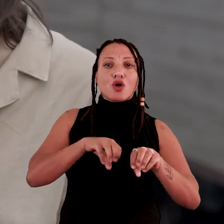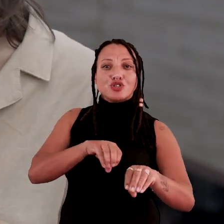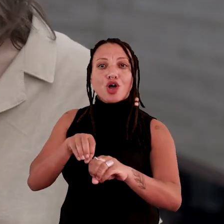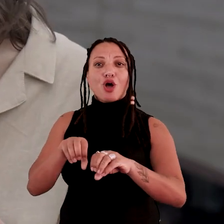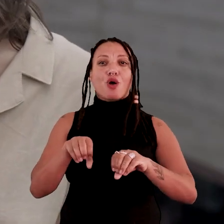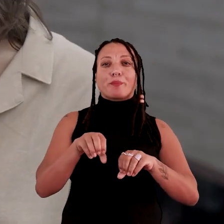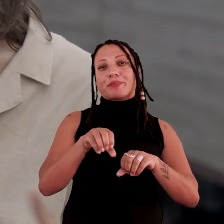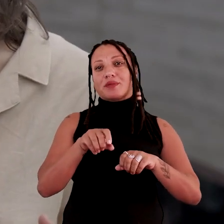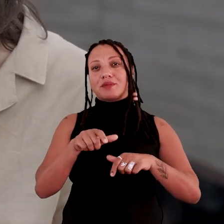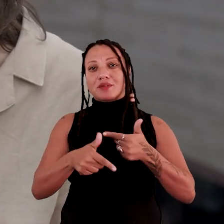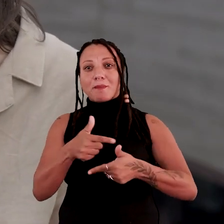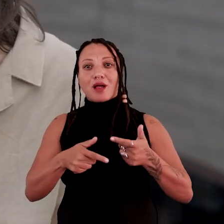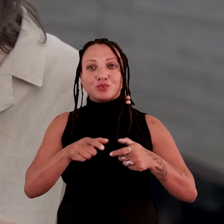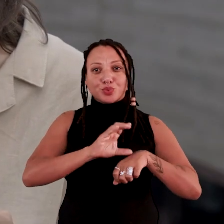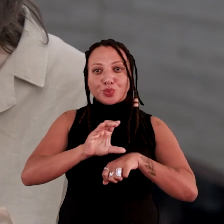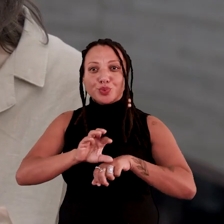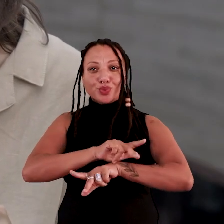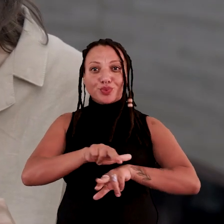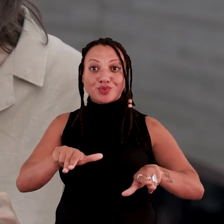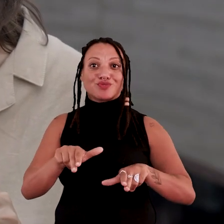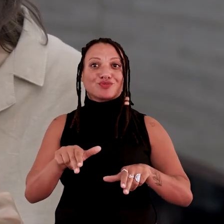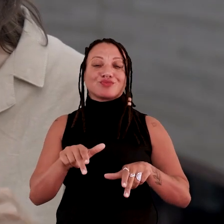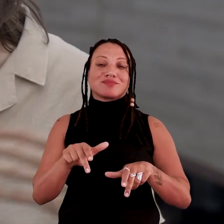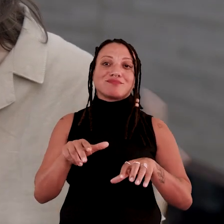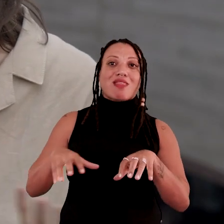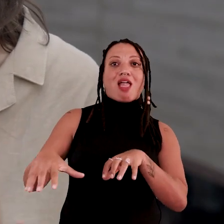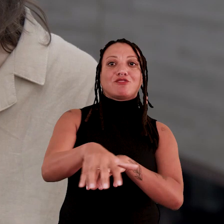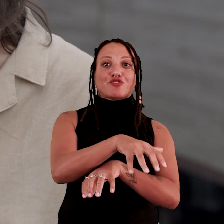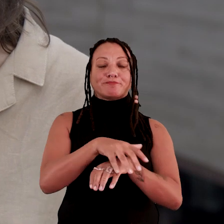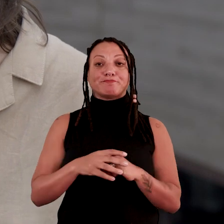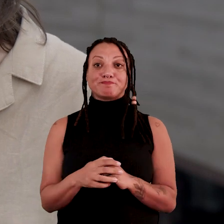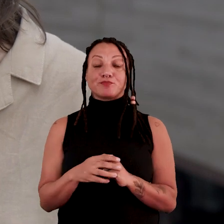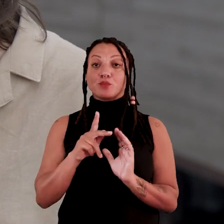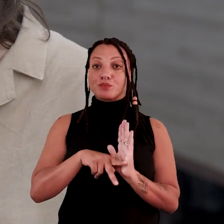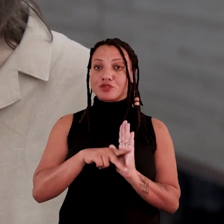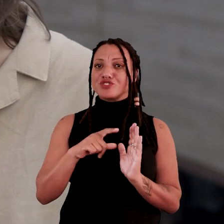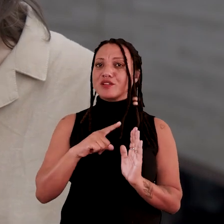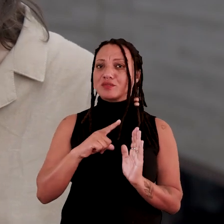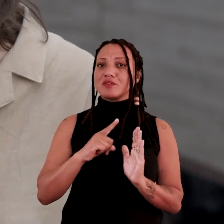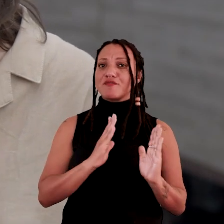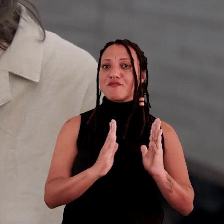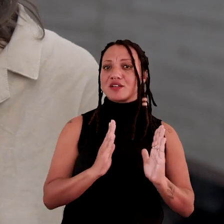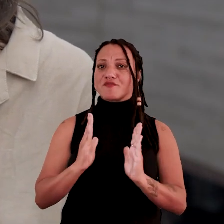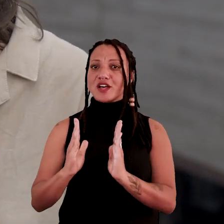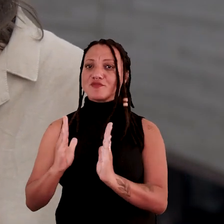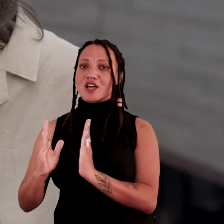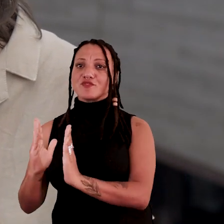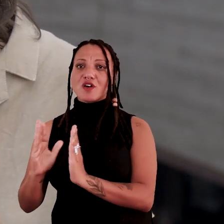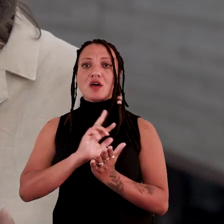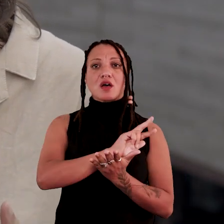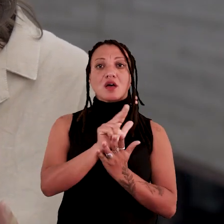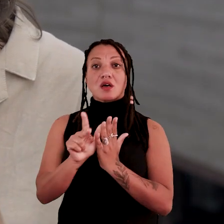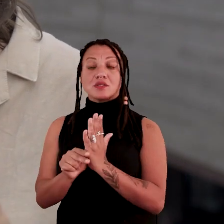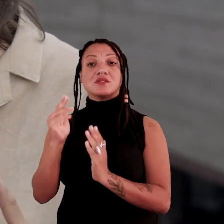por várias fases, desde a concepção, inclusive de entender conjuntamente com elas quais que seriam as